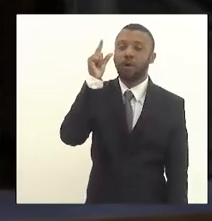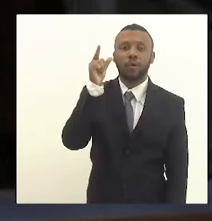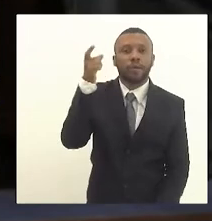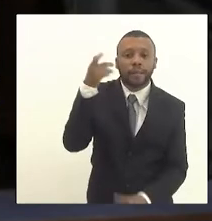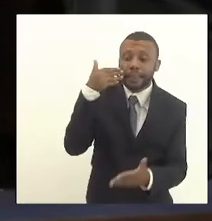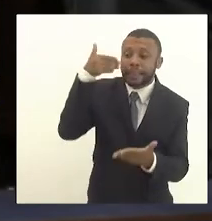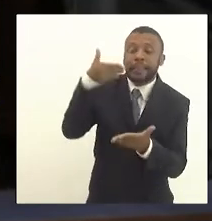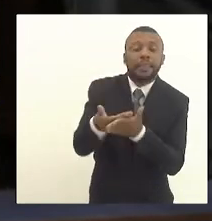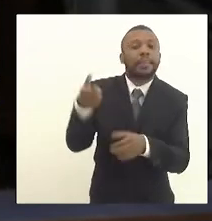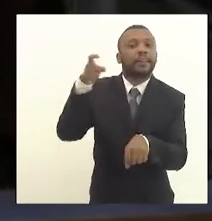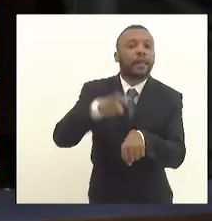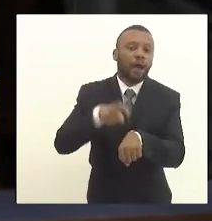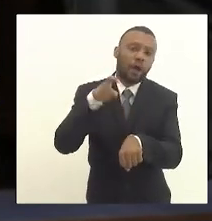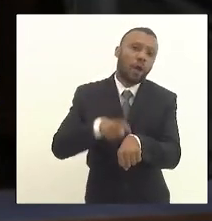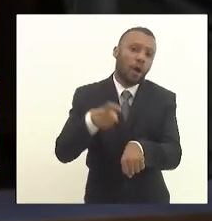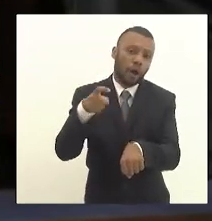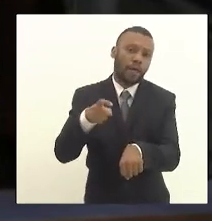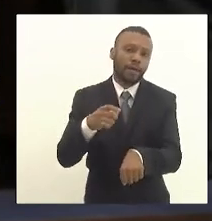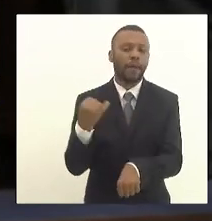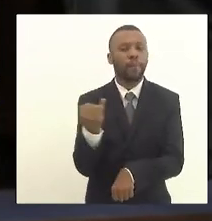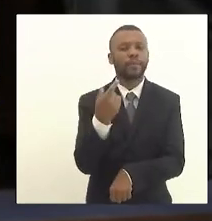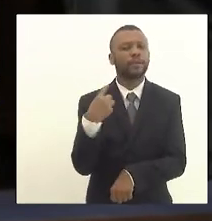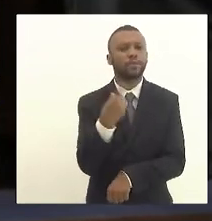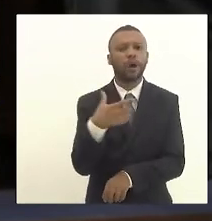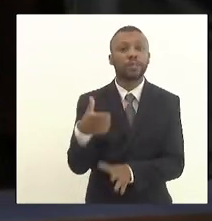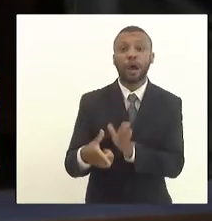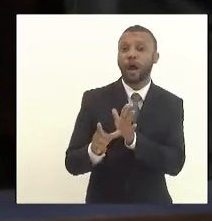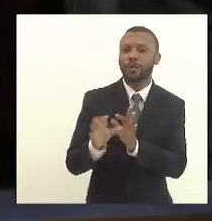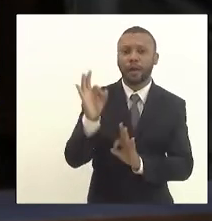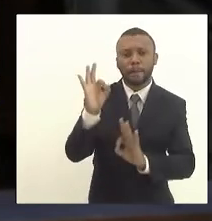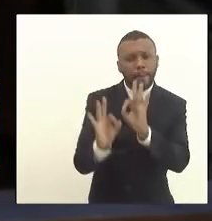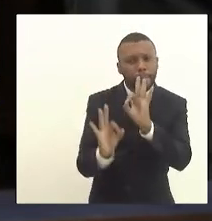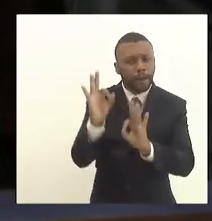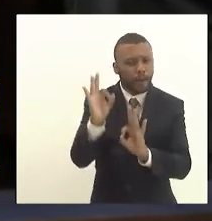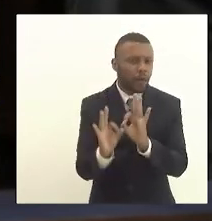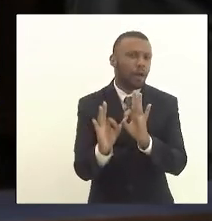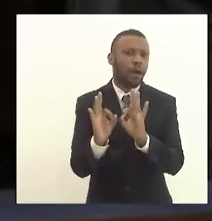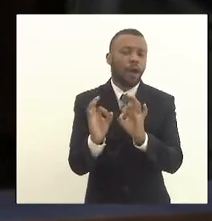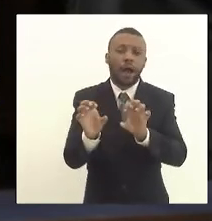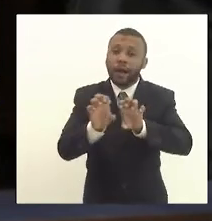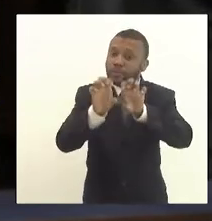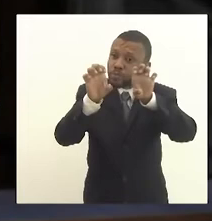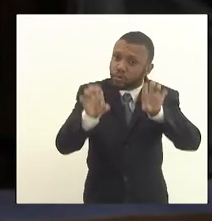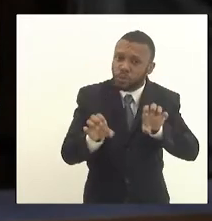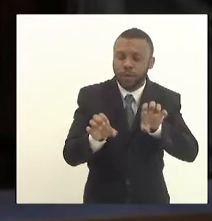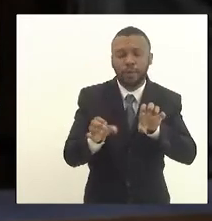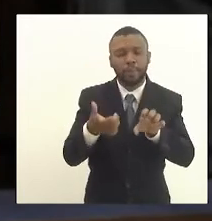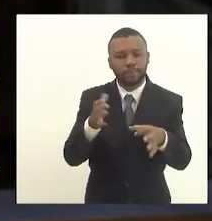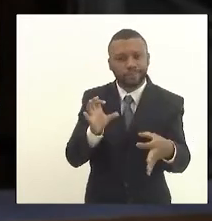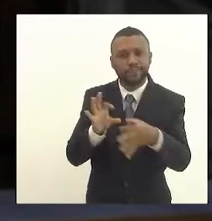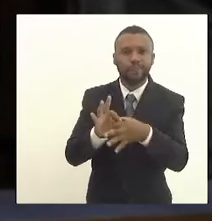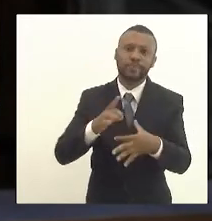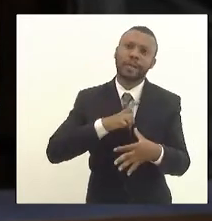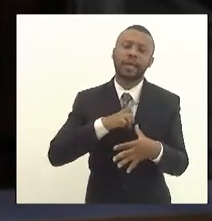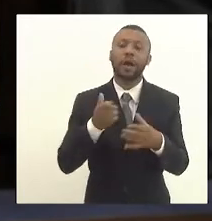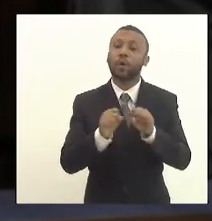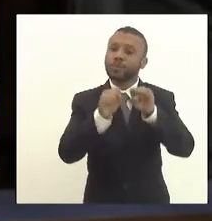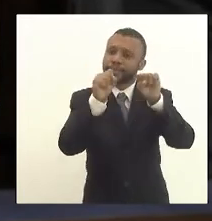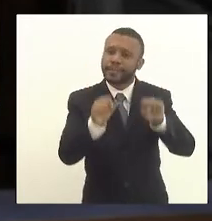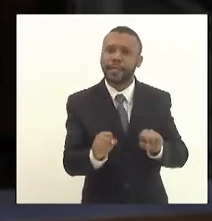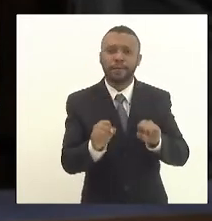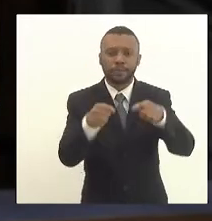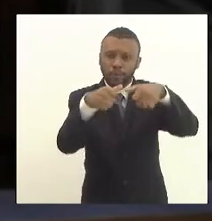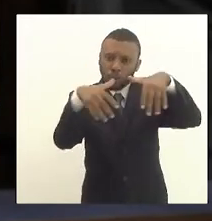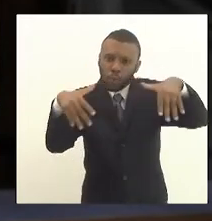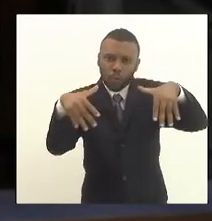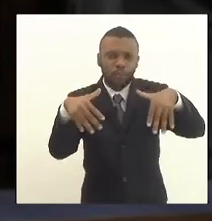da infraestrutura para que essas coisas sejam desenvolvidas, para que o ecossistema venha. Então, quando esse projeto da